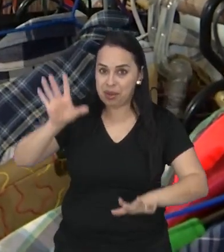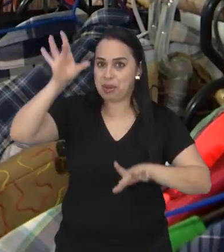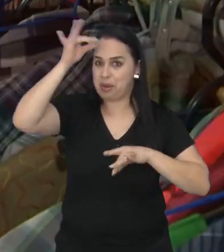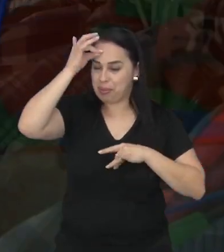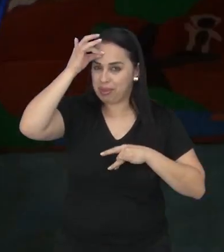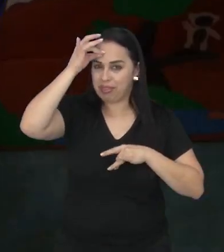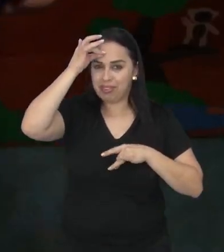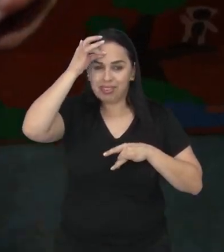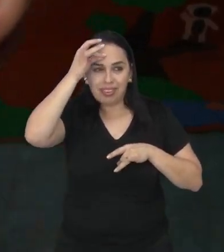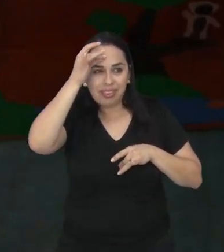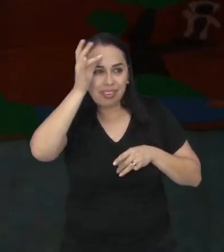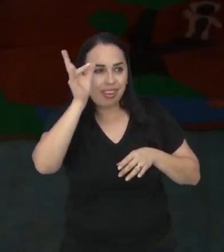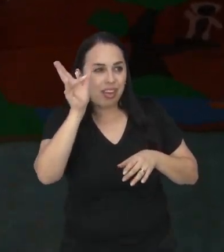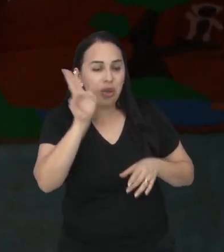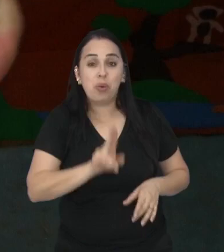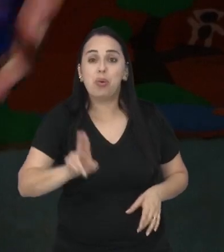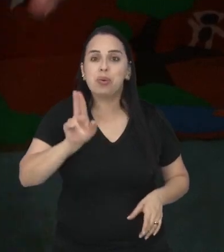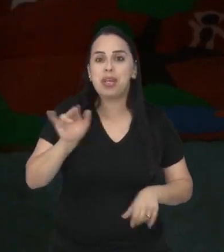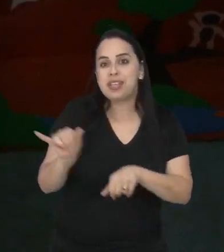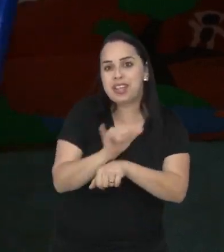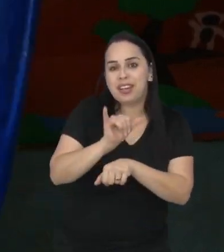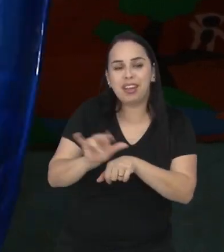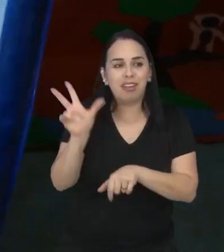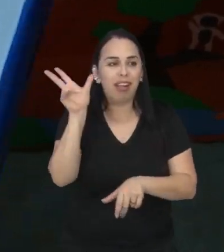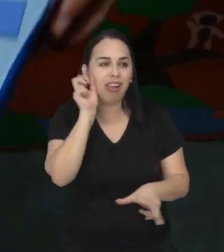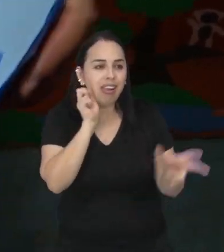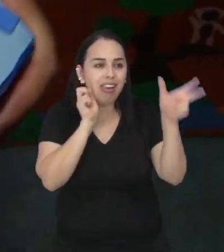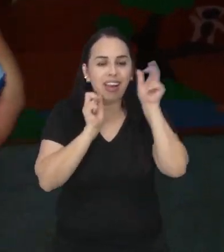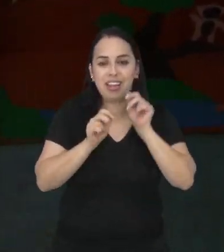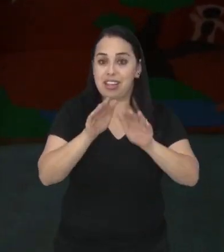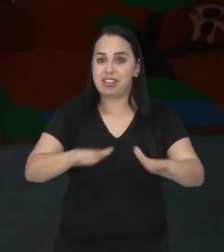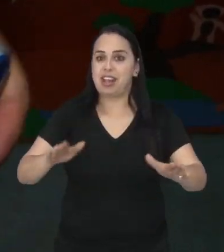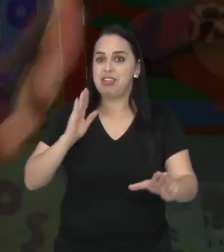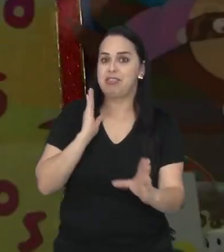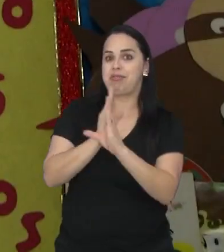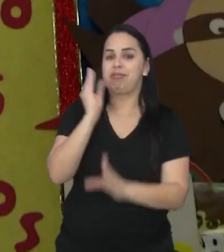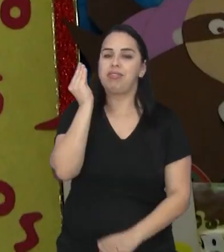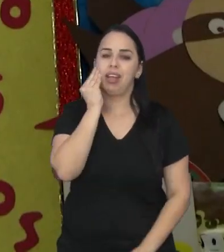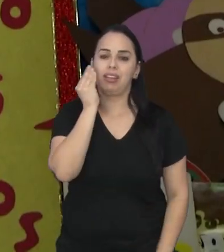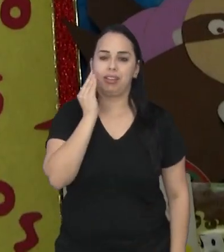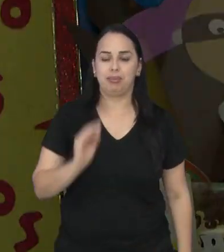seu mião e explora os sons dos animais. E as crianças tentam adivinhar.